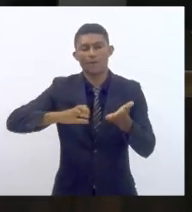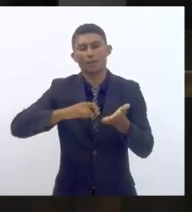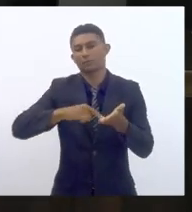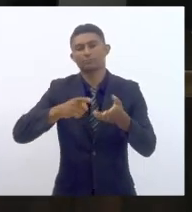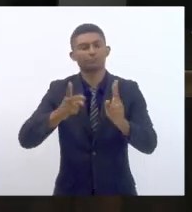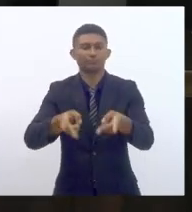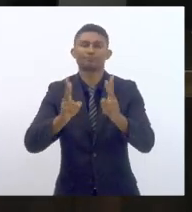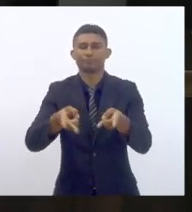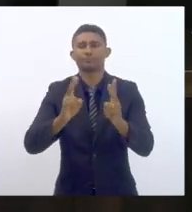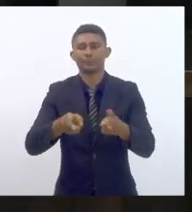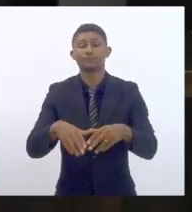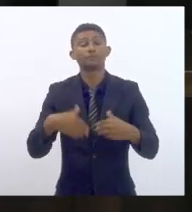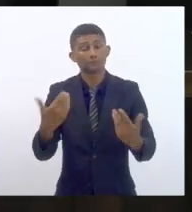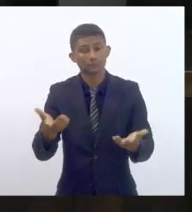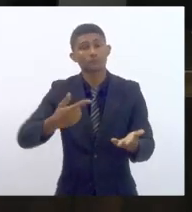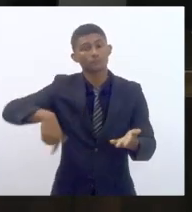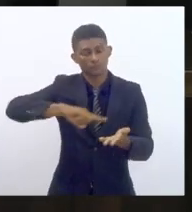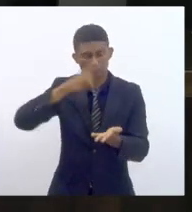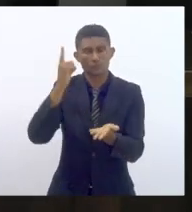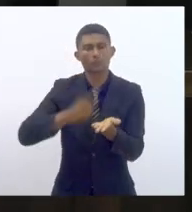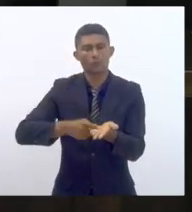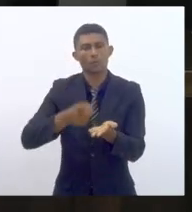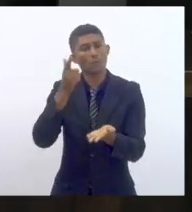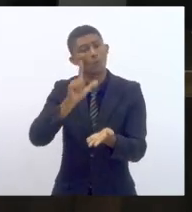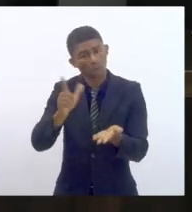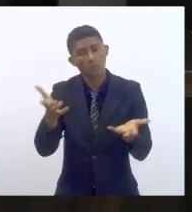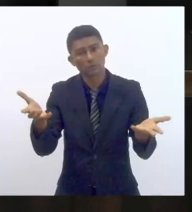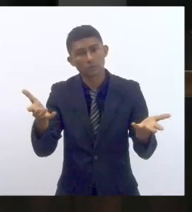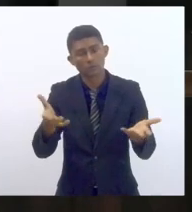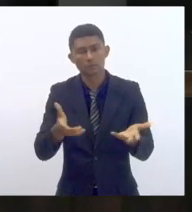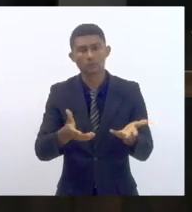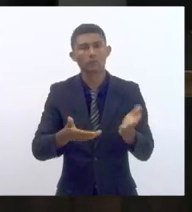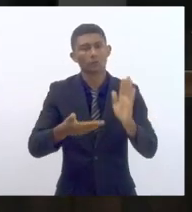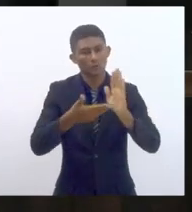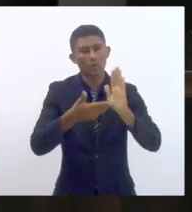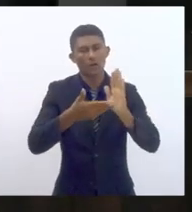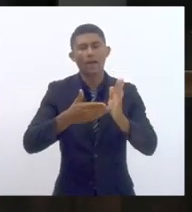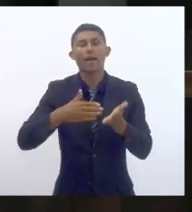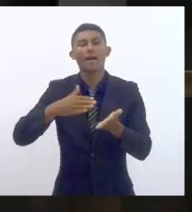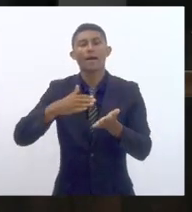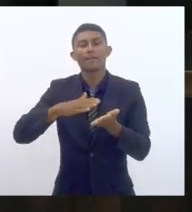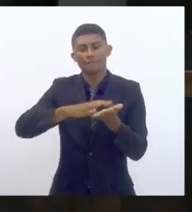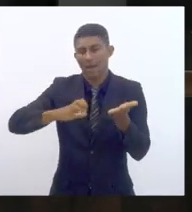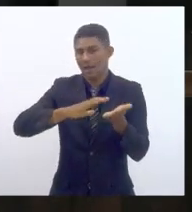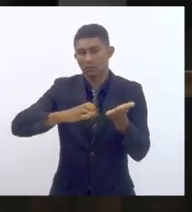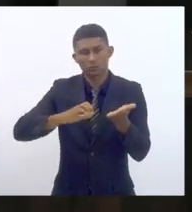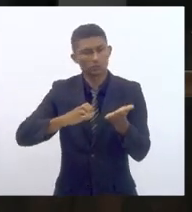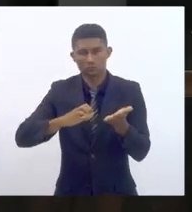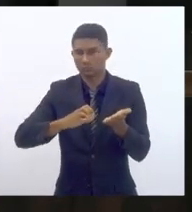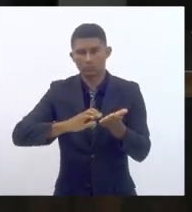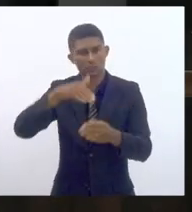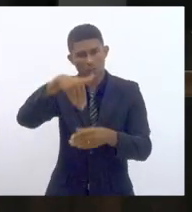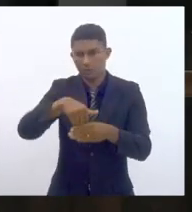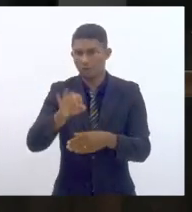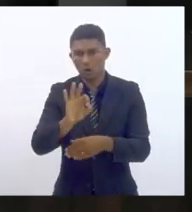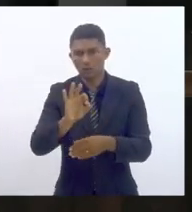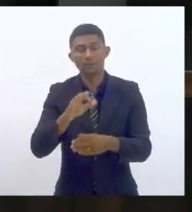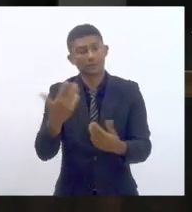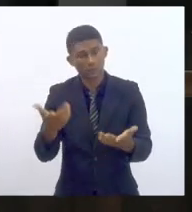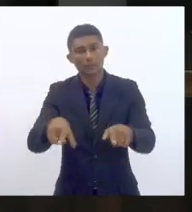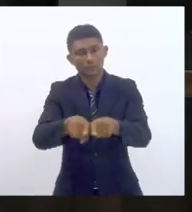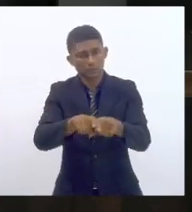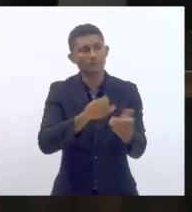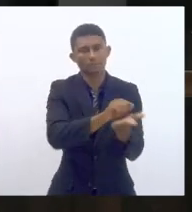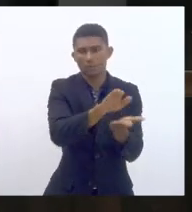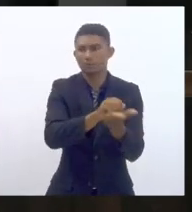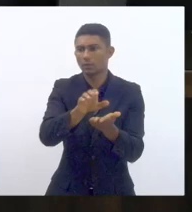Então, é esse acordo que foi possível. Não votamos o veto, não tem demissão. Se houver demissão, o